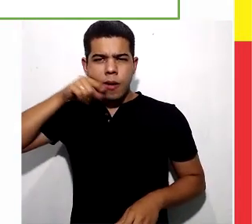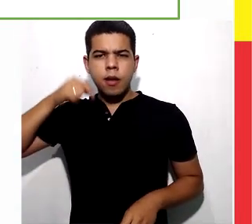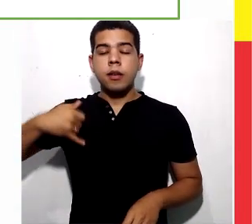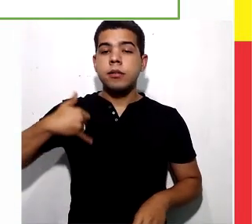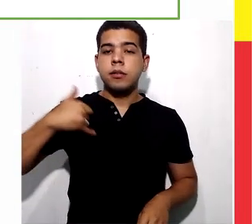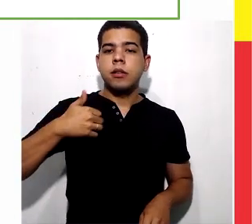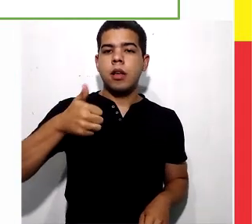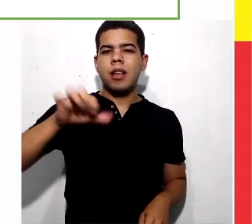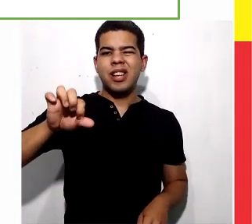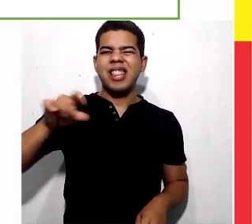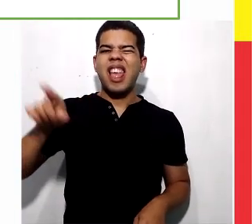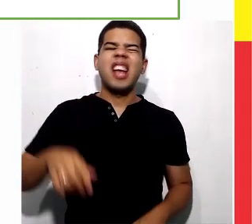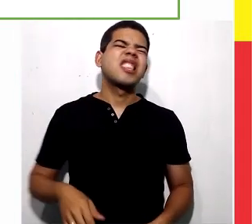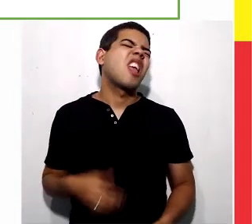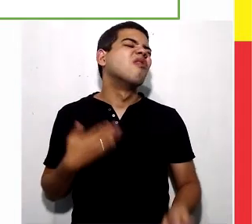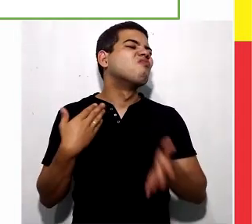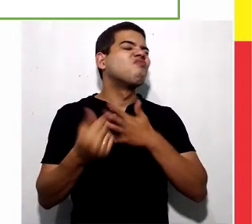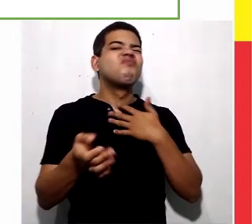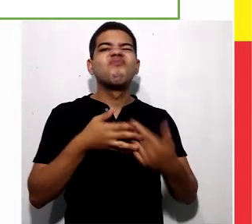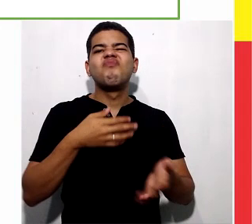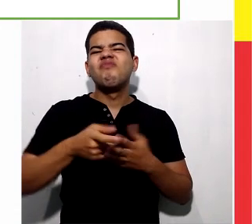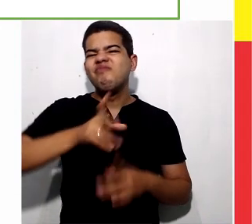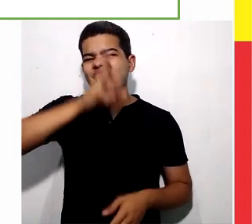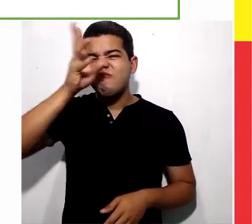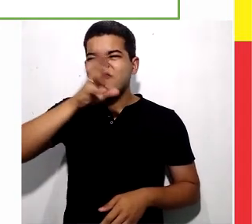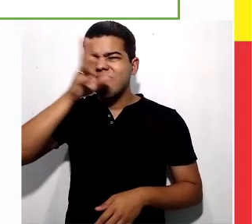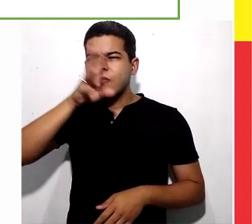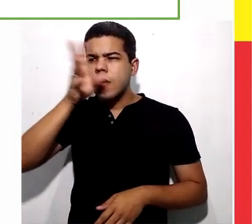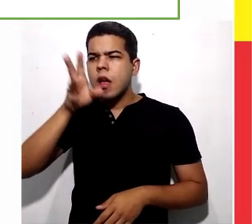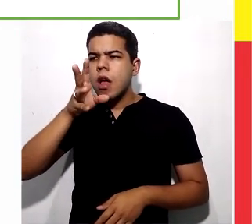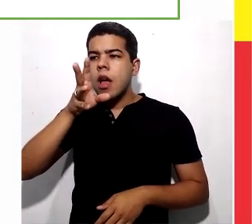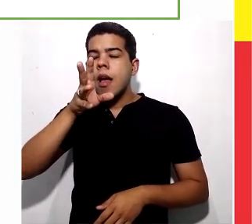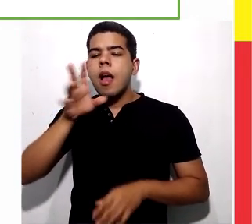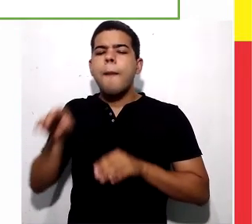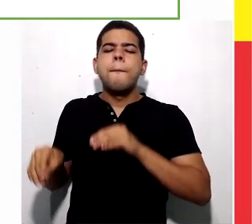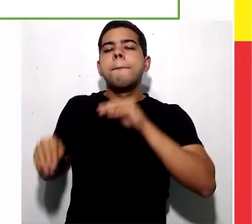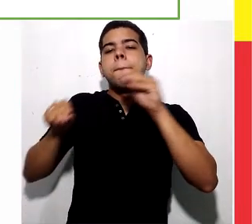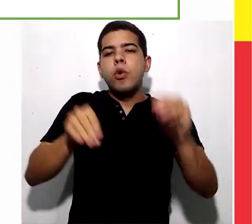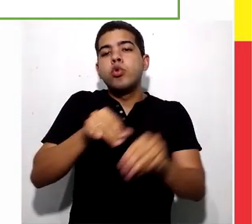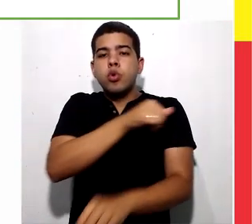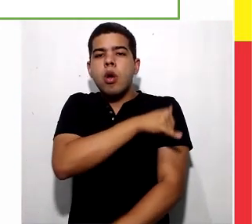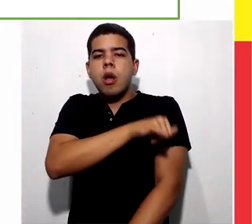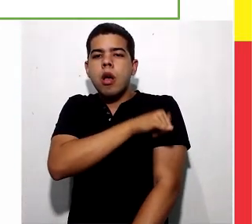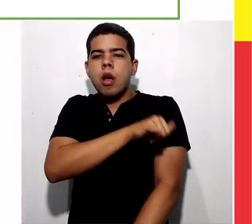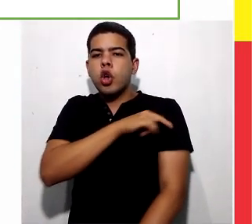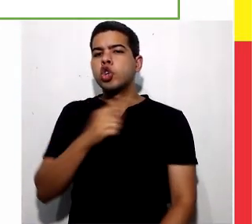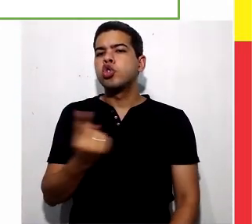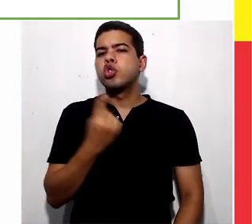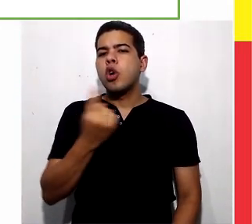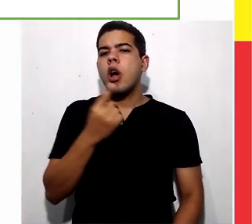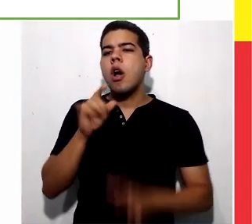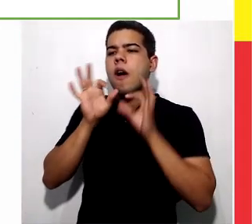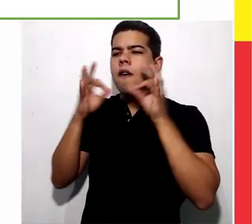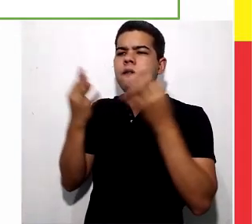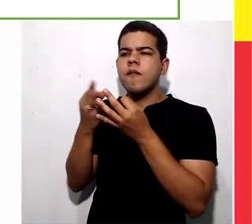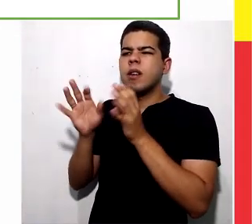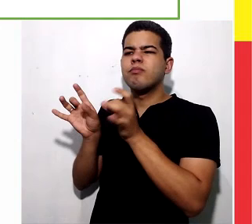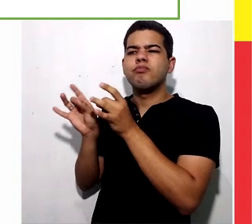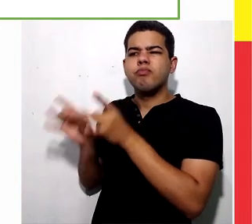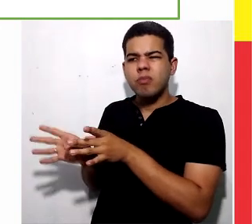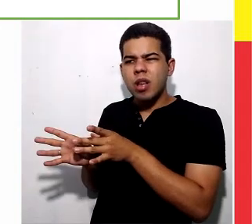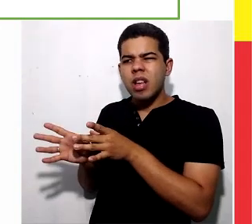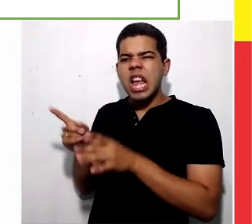muito desleixada, que vive sem a família no Rio de Janeiro, é muito ignorante e sequer reconhece a